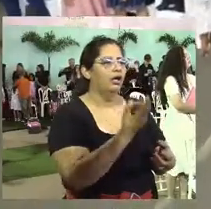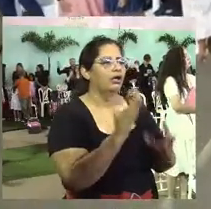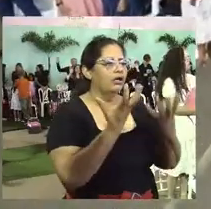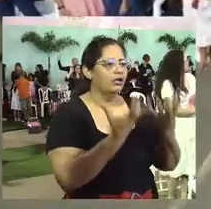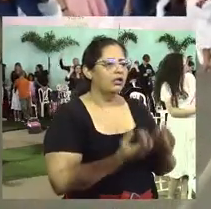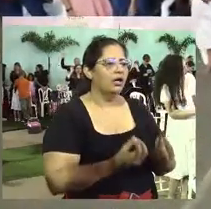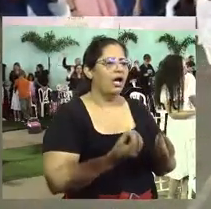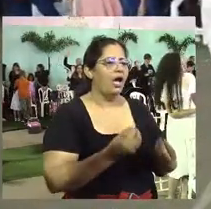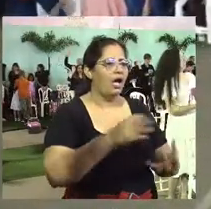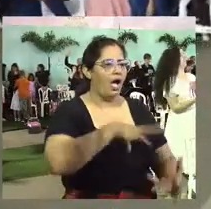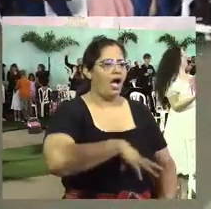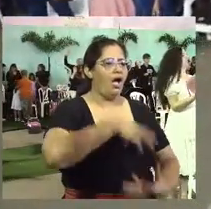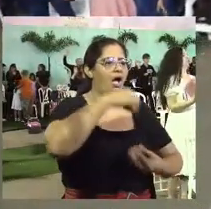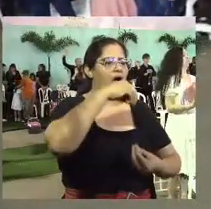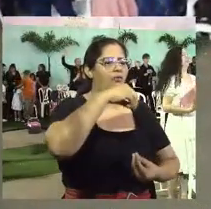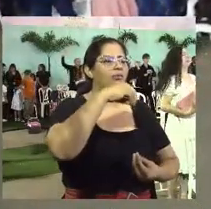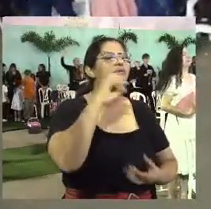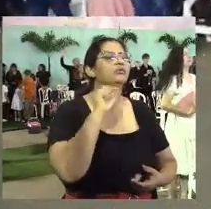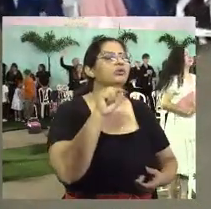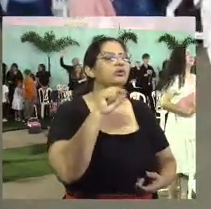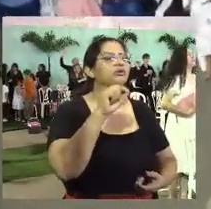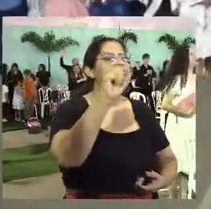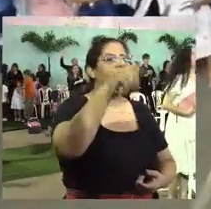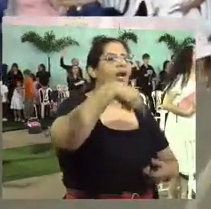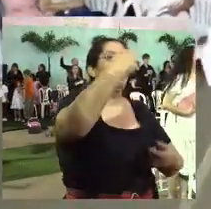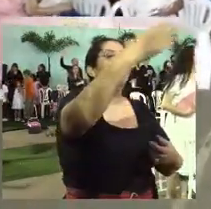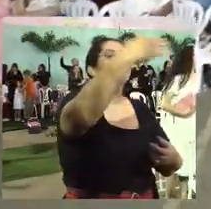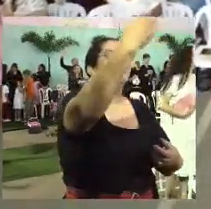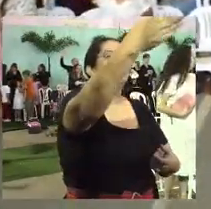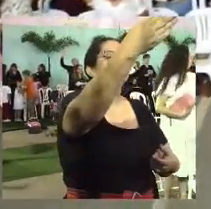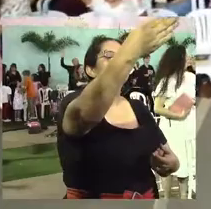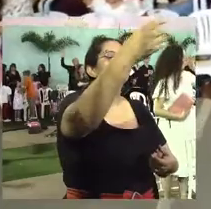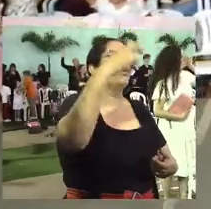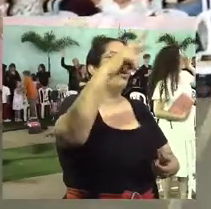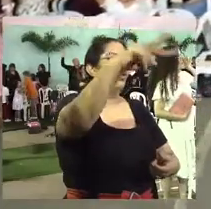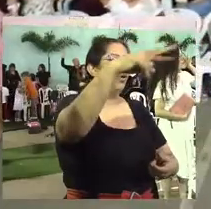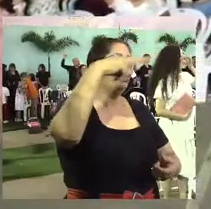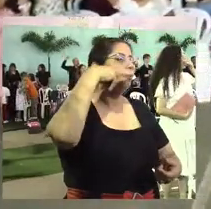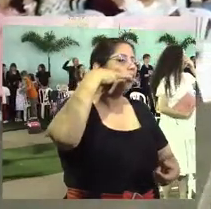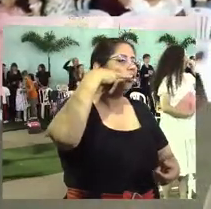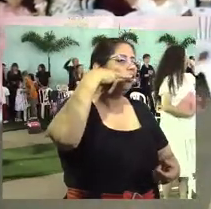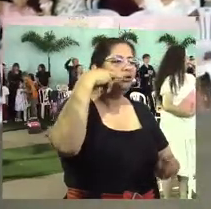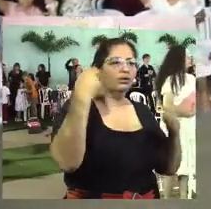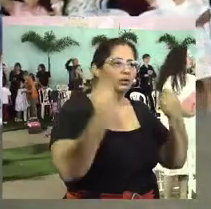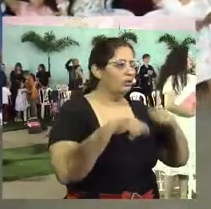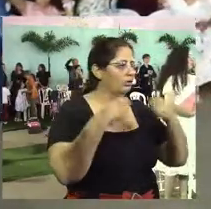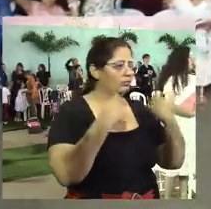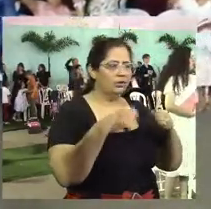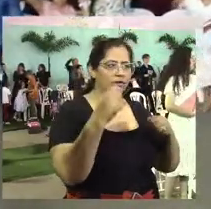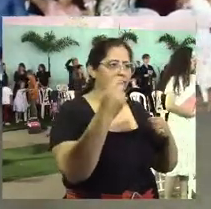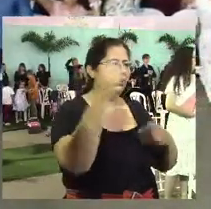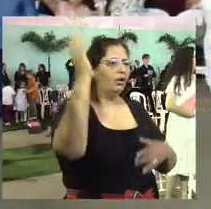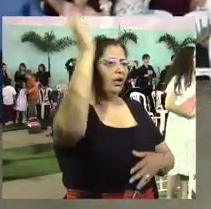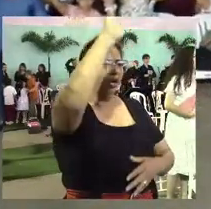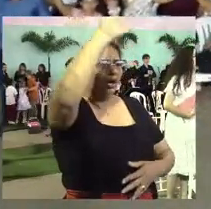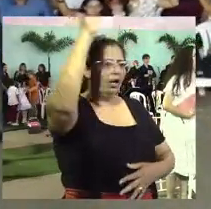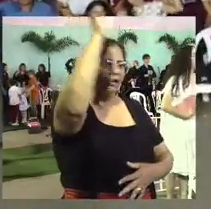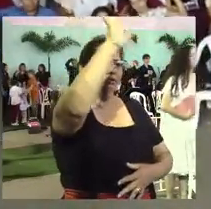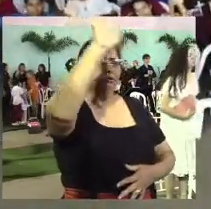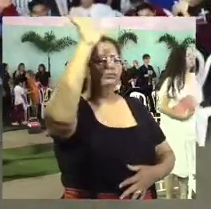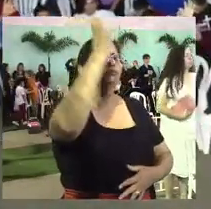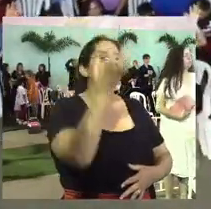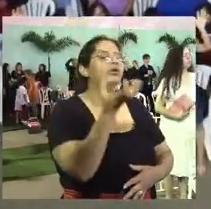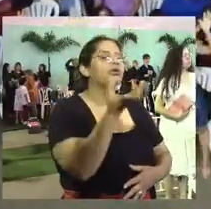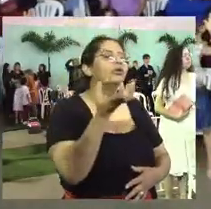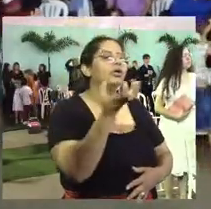mãos para o céu mas alto lá atrás também na galeria olha para cá não precisa vir todo mundo balança a mão mais alto eu